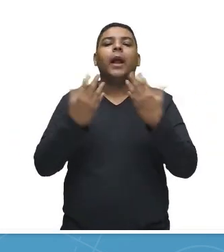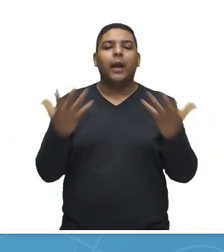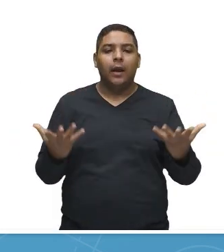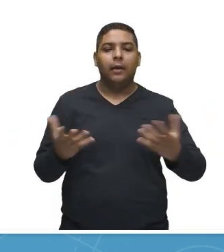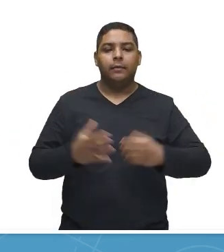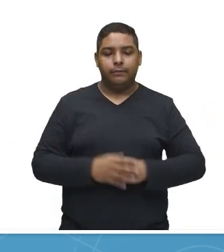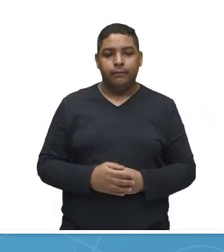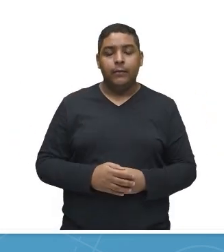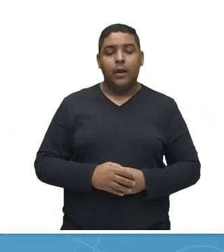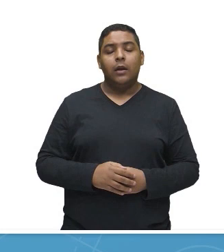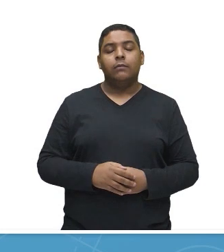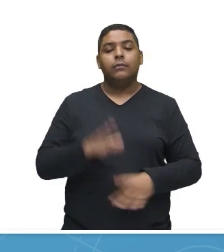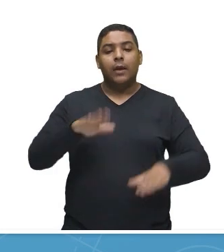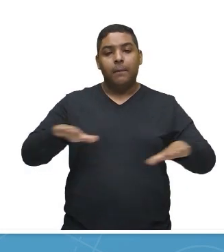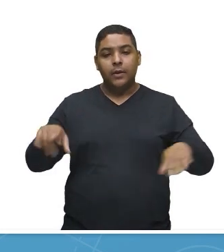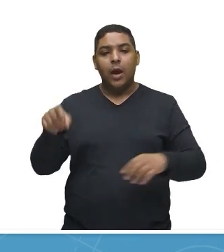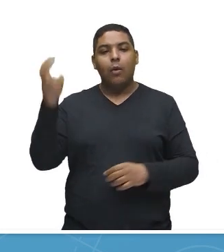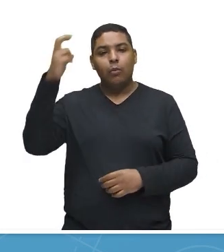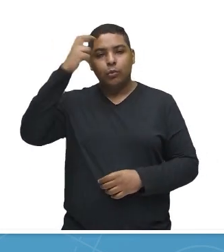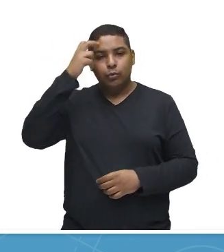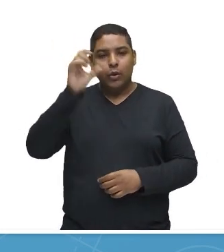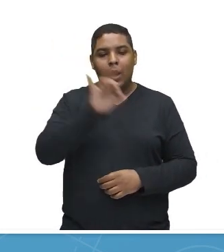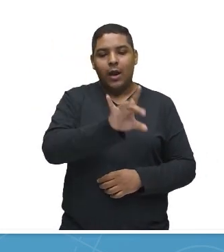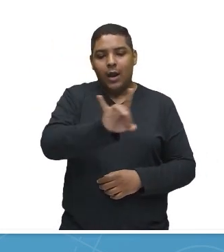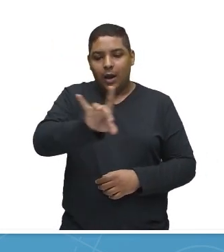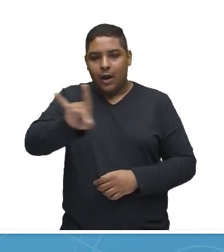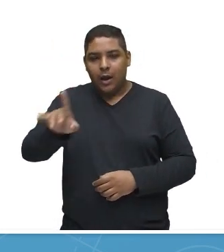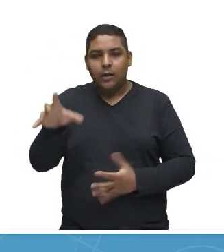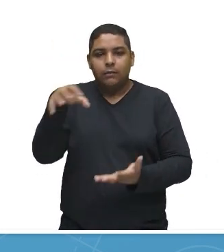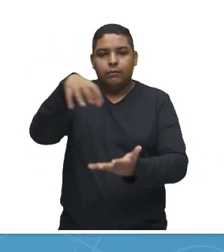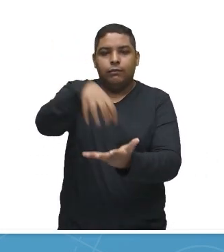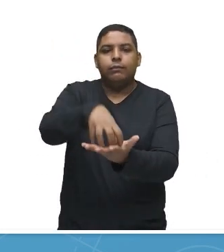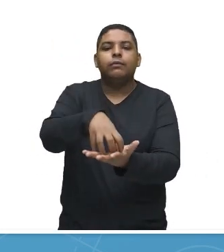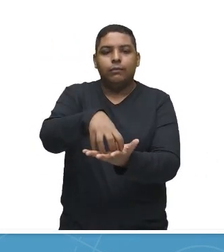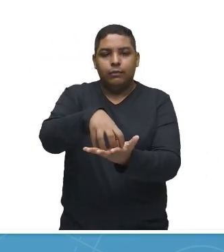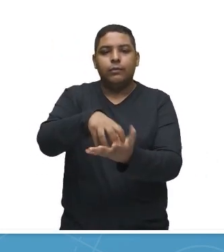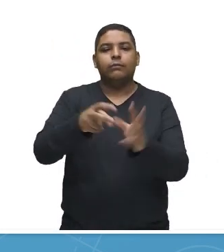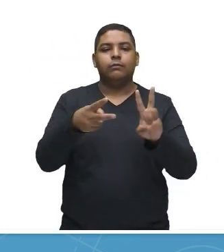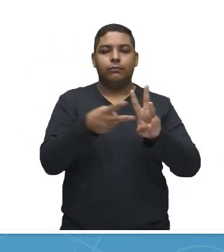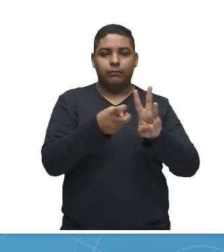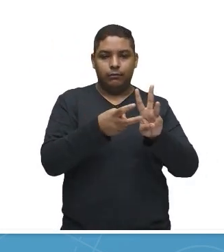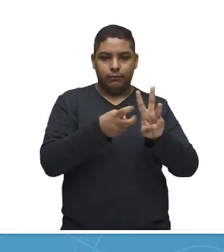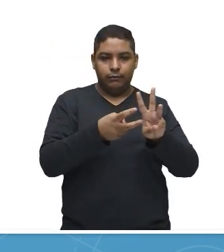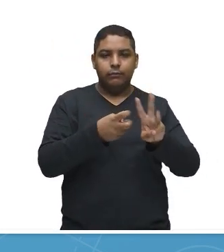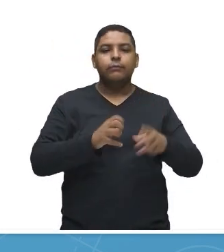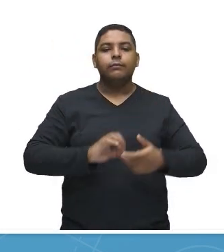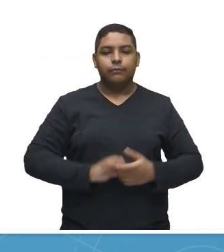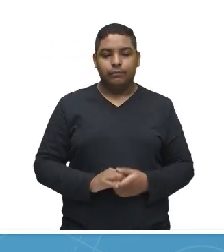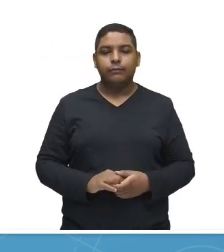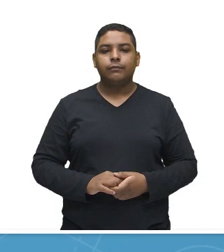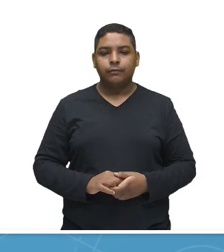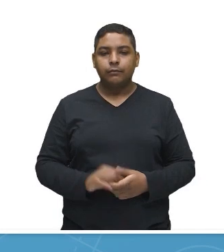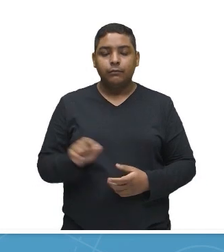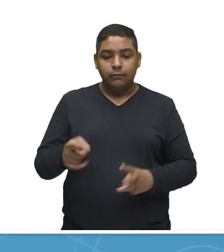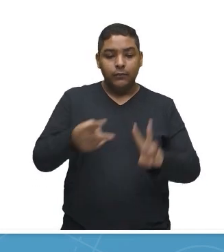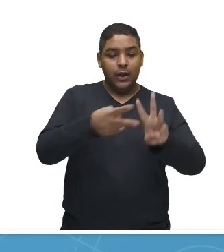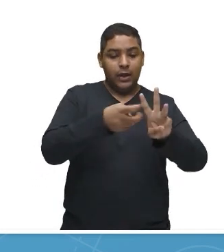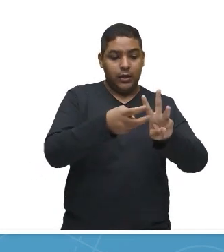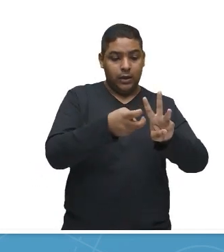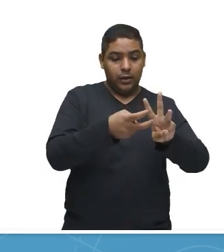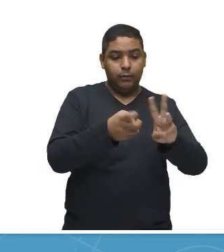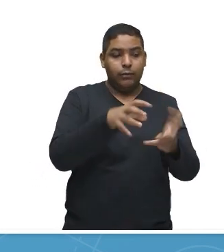cada povo, ou seja, de cada etnia. Então, de uma tribo indígena para outra, eles